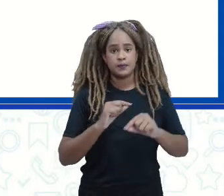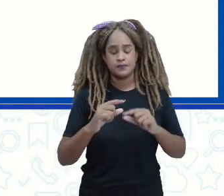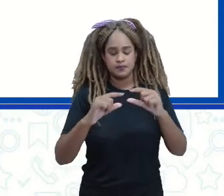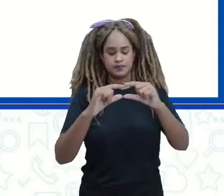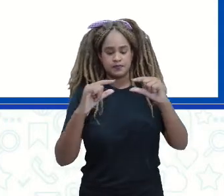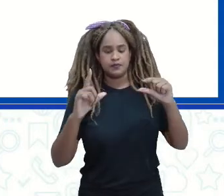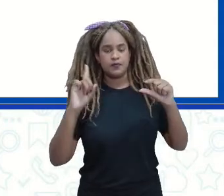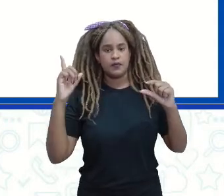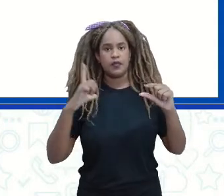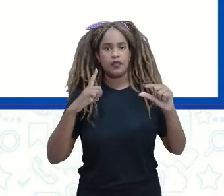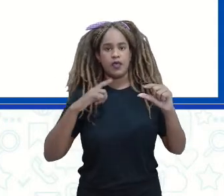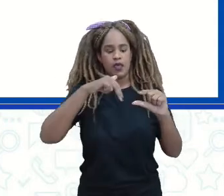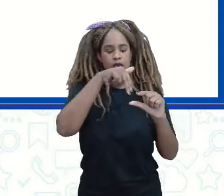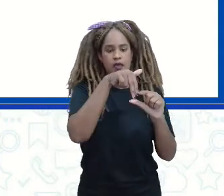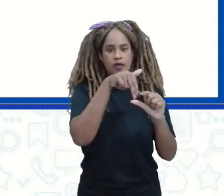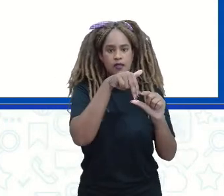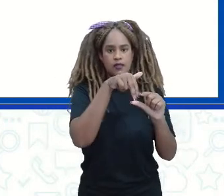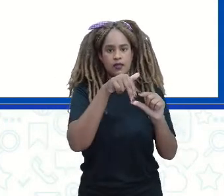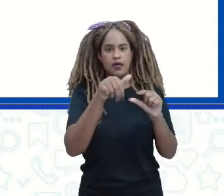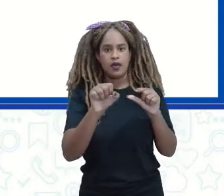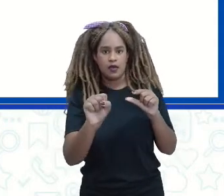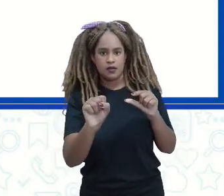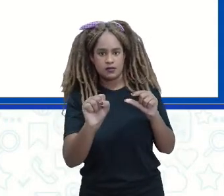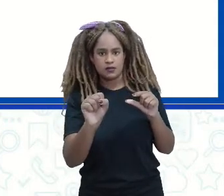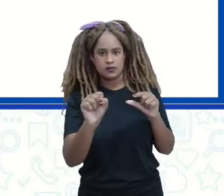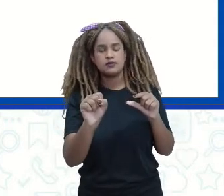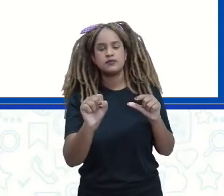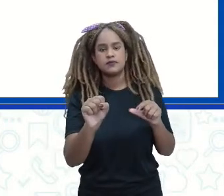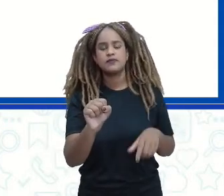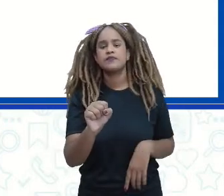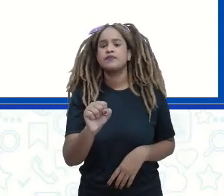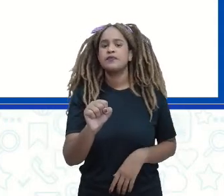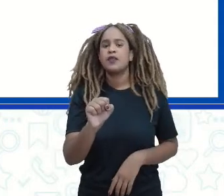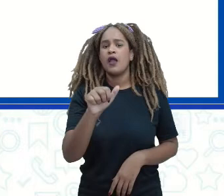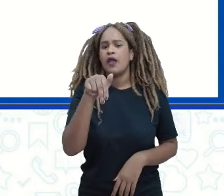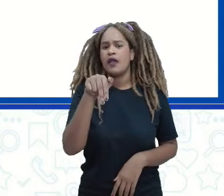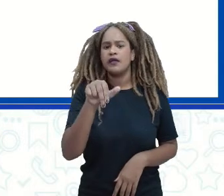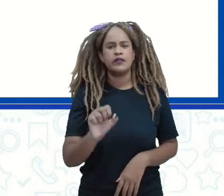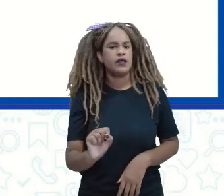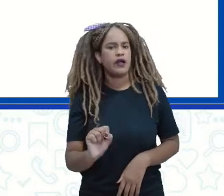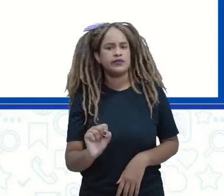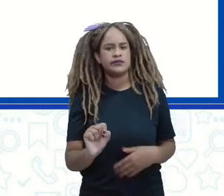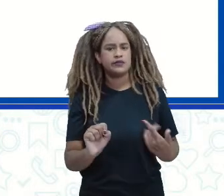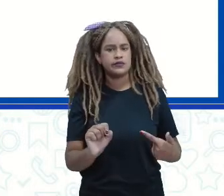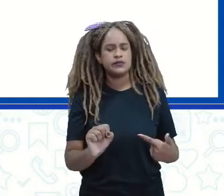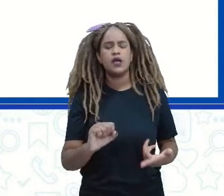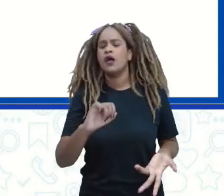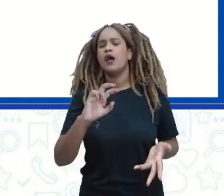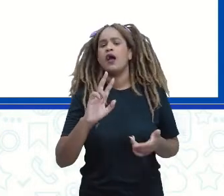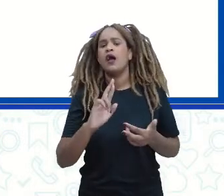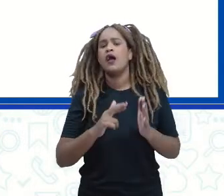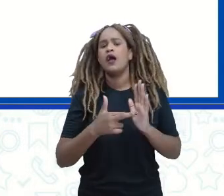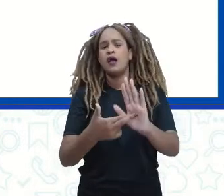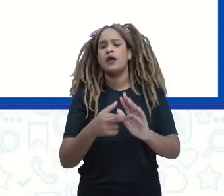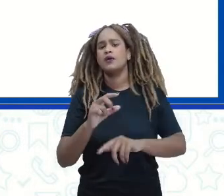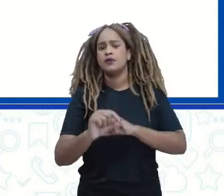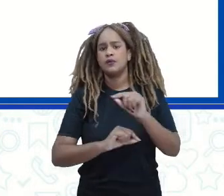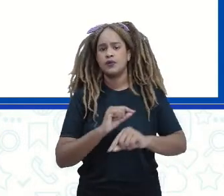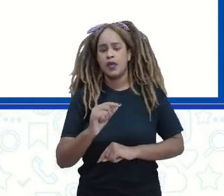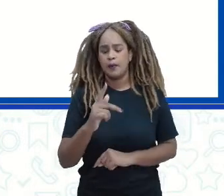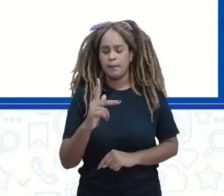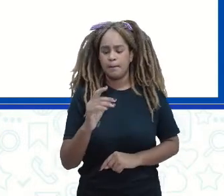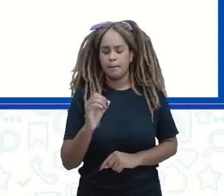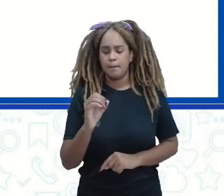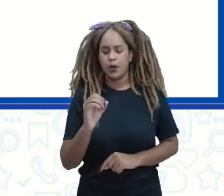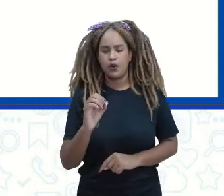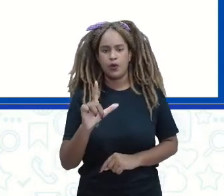né? N e S. Esse N e esse S estão representando aí